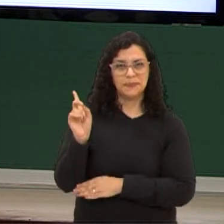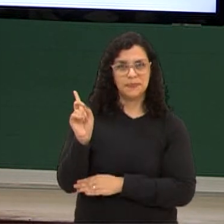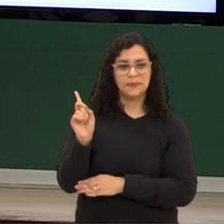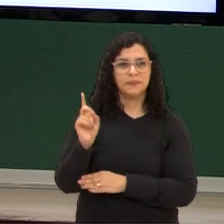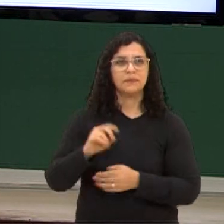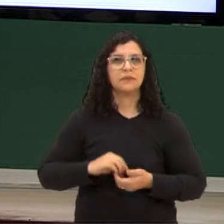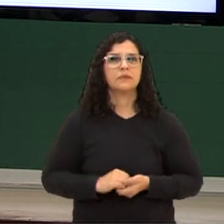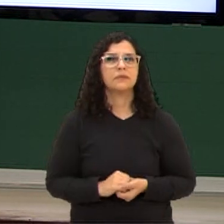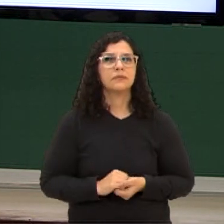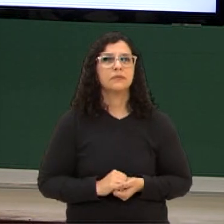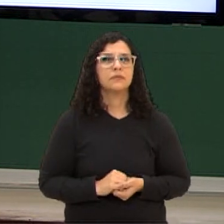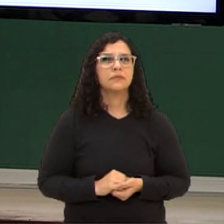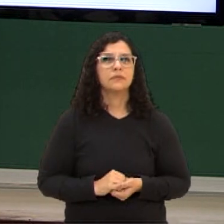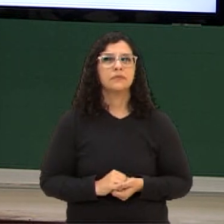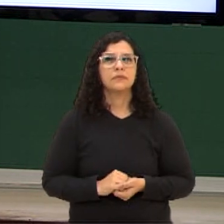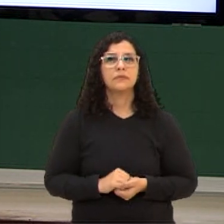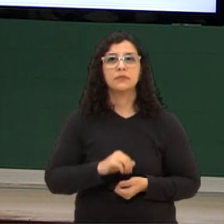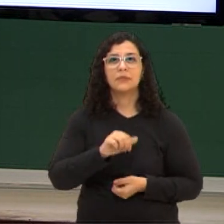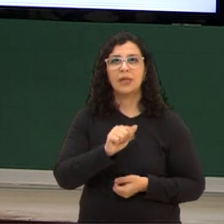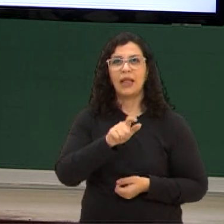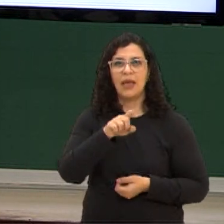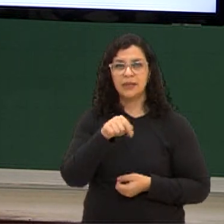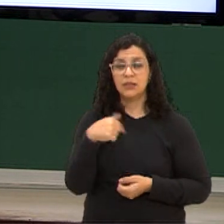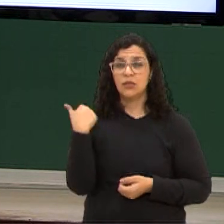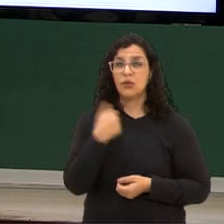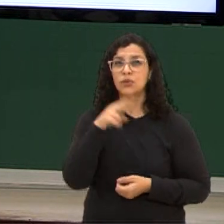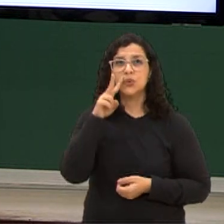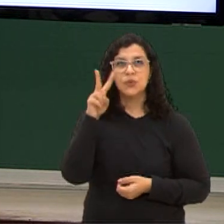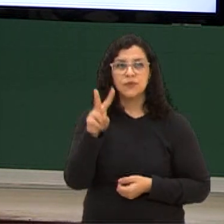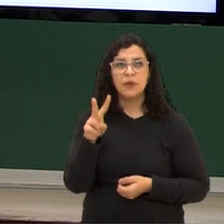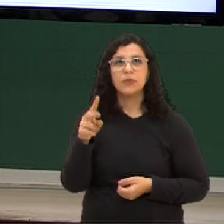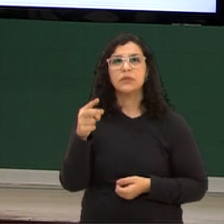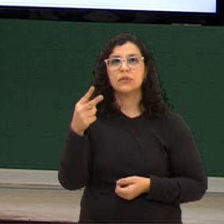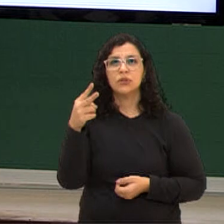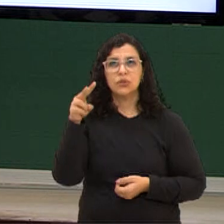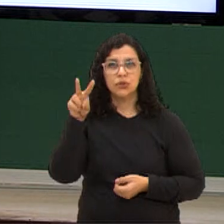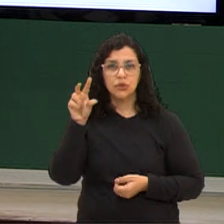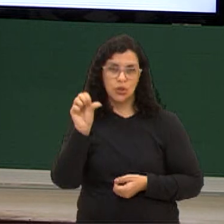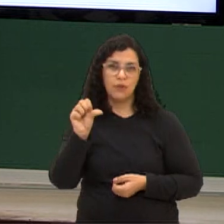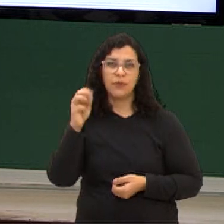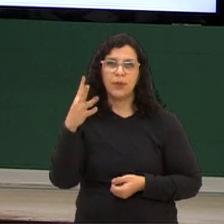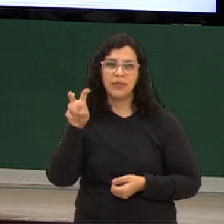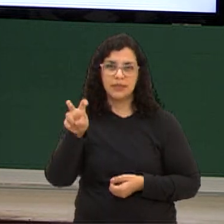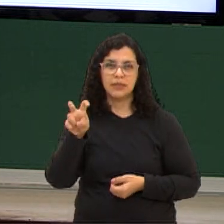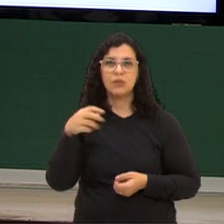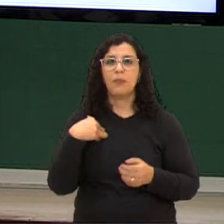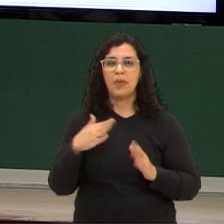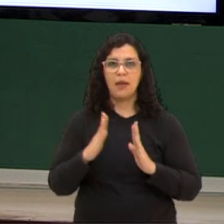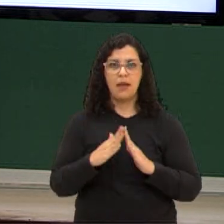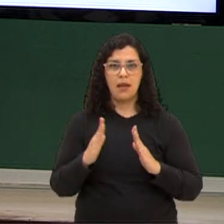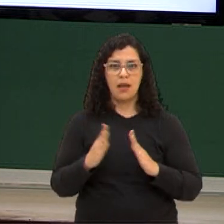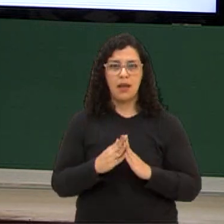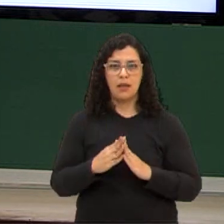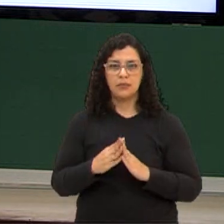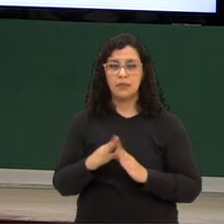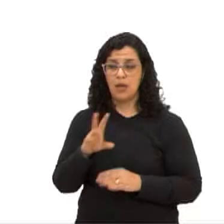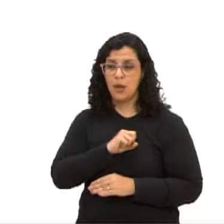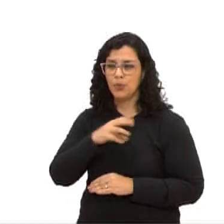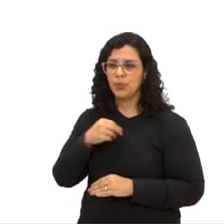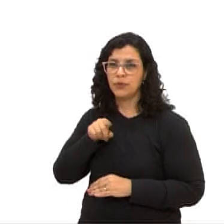Mete. Então, Alex, nos vemos a las 21:15 en mi casa. Te quiero